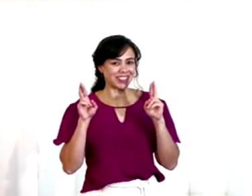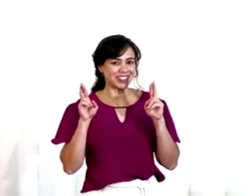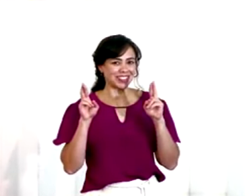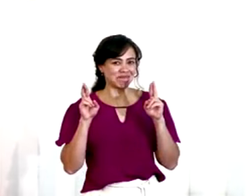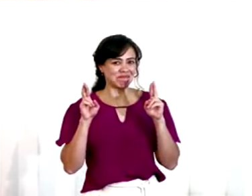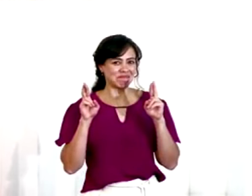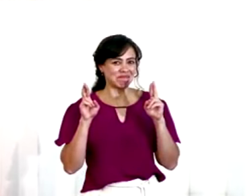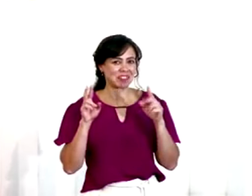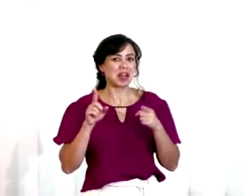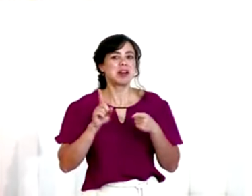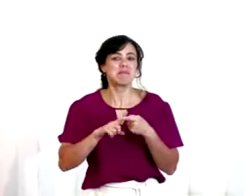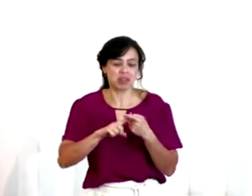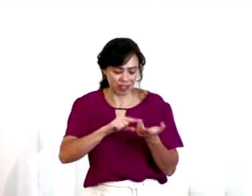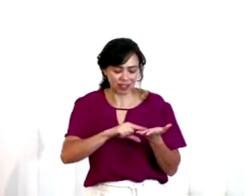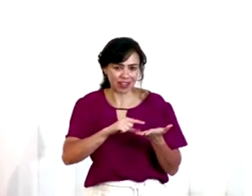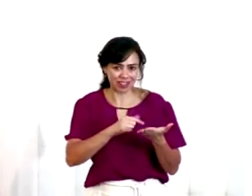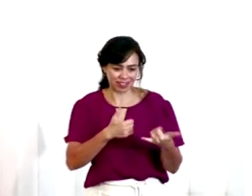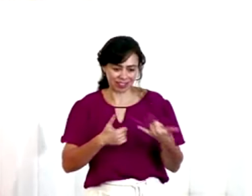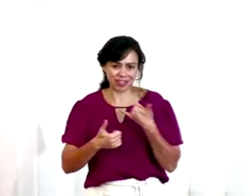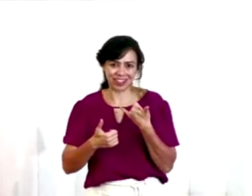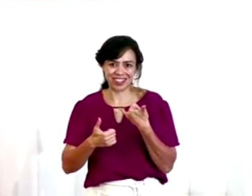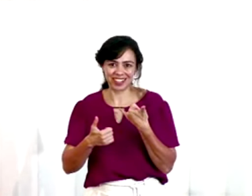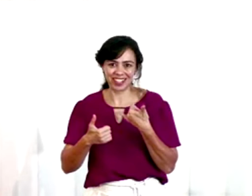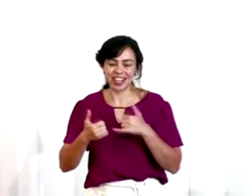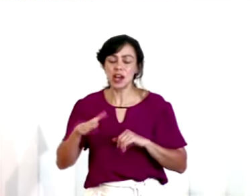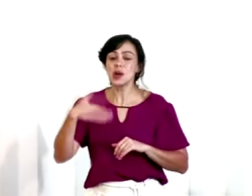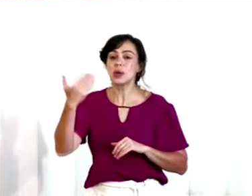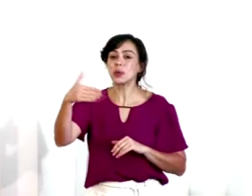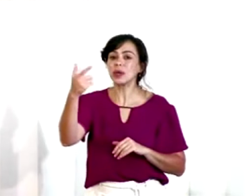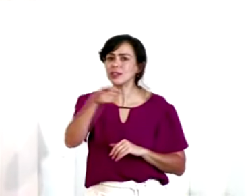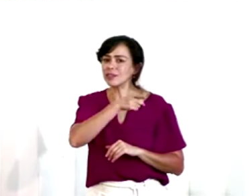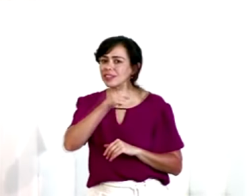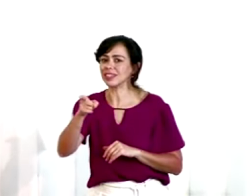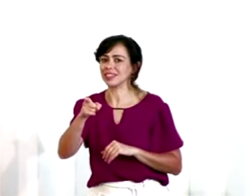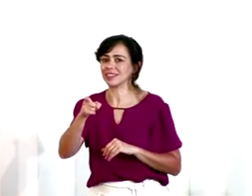e chorando enquanto semeia,